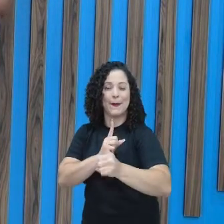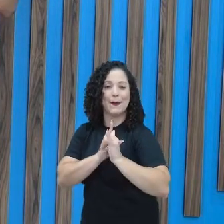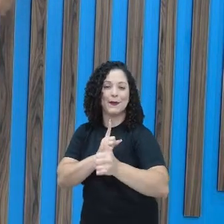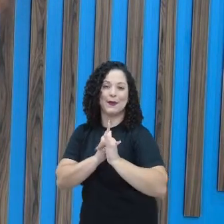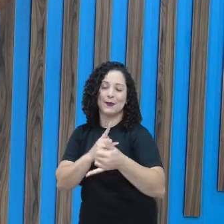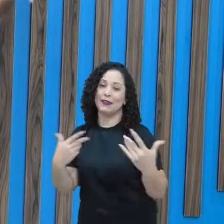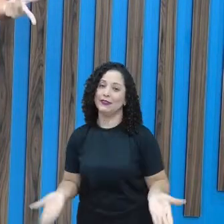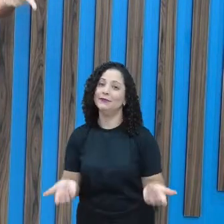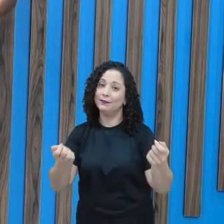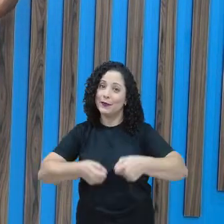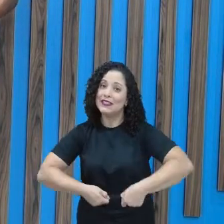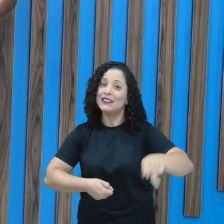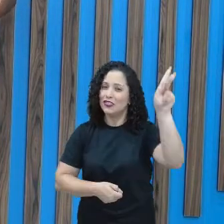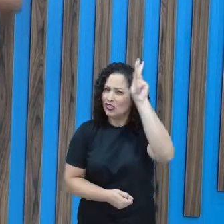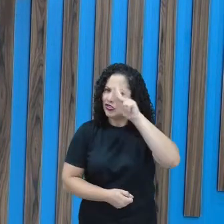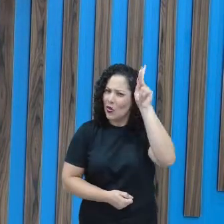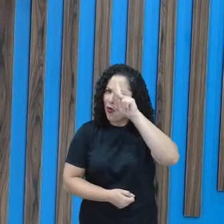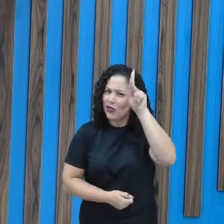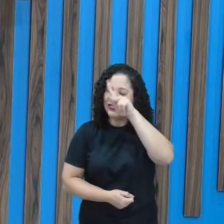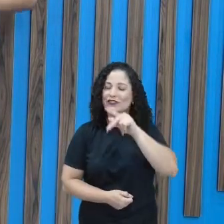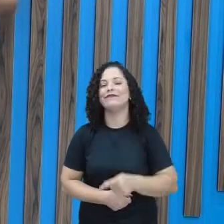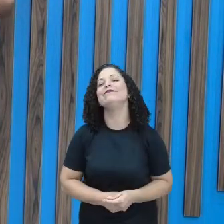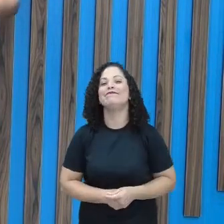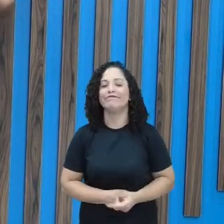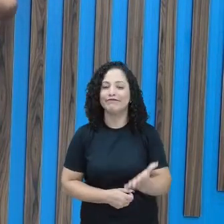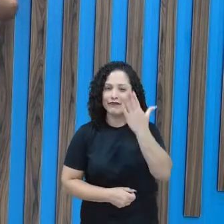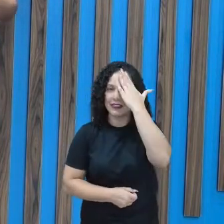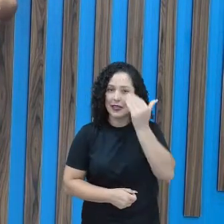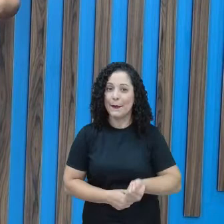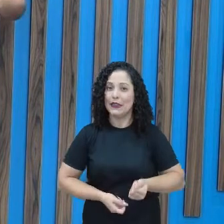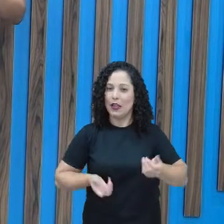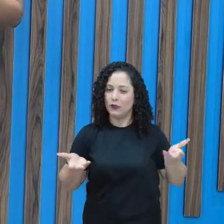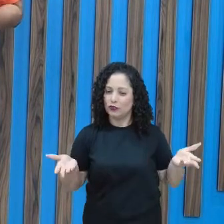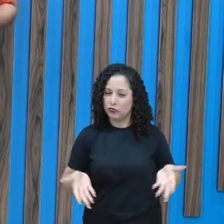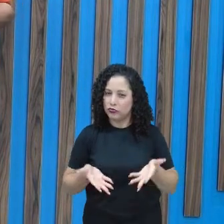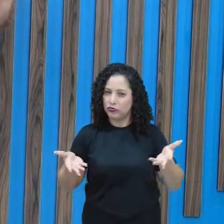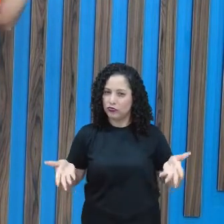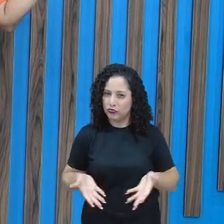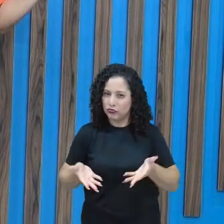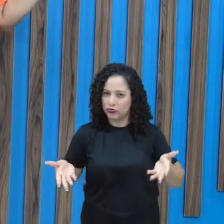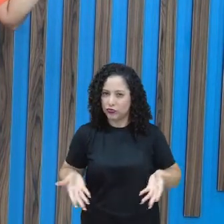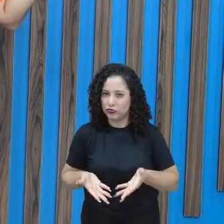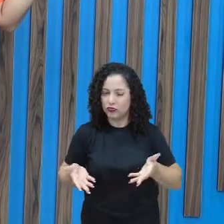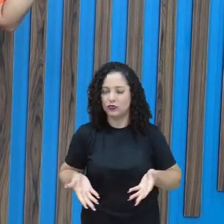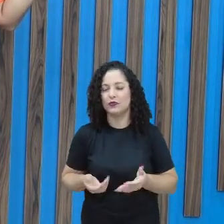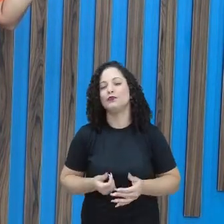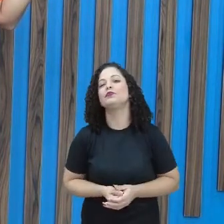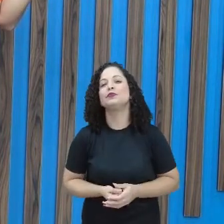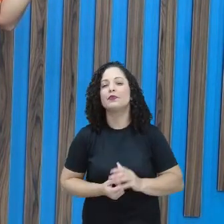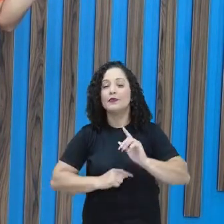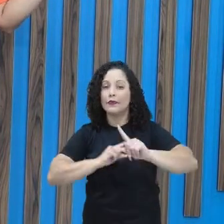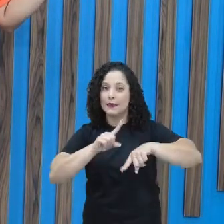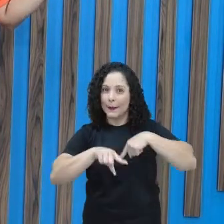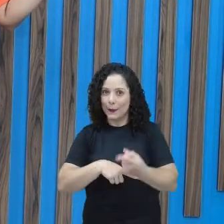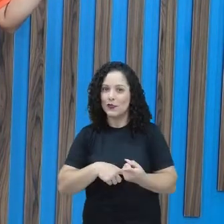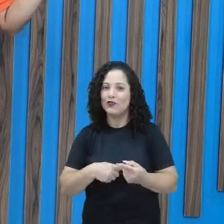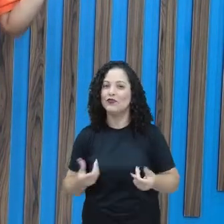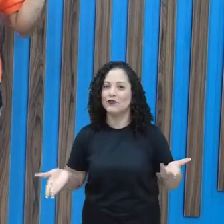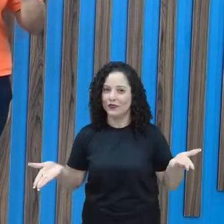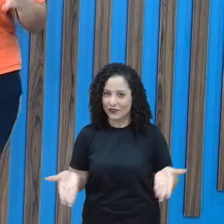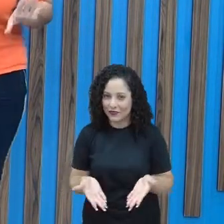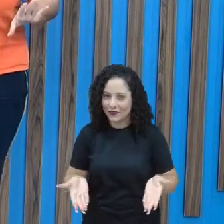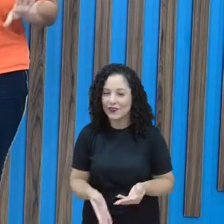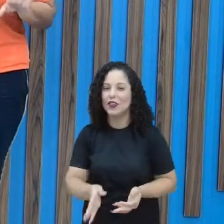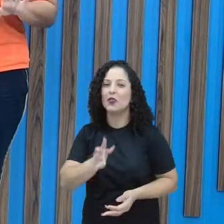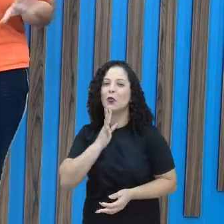ser um contador de história, né? Verdade. E é onde você acerta. Tá, e a gente vai ver algumas anedotas hoje, viu,